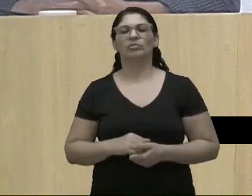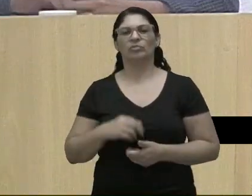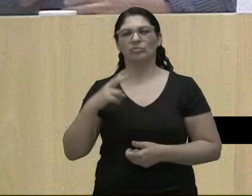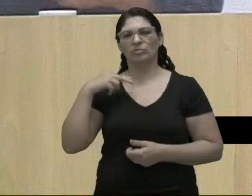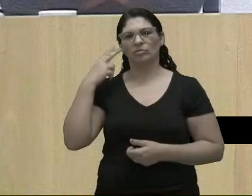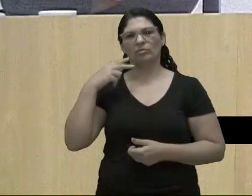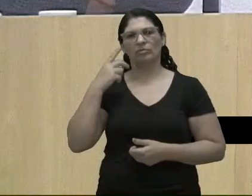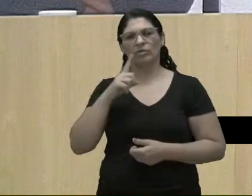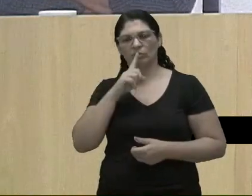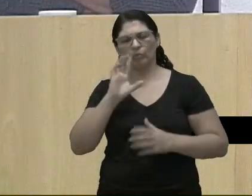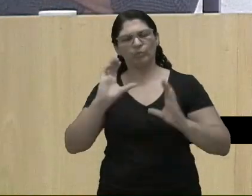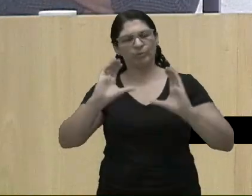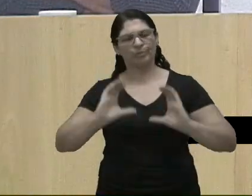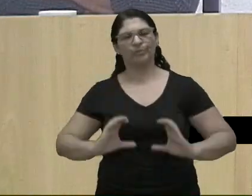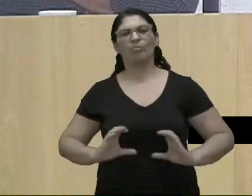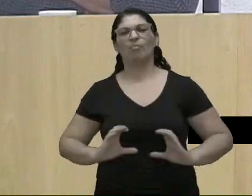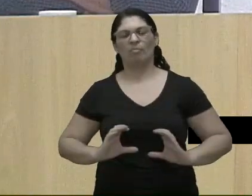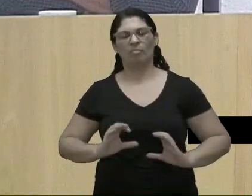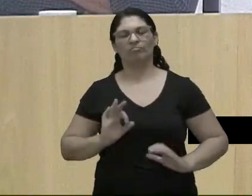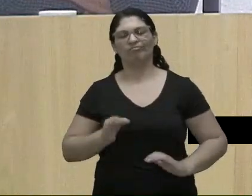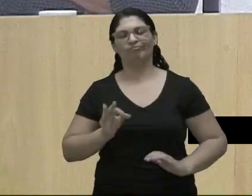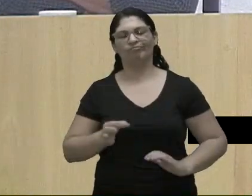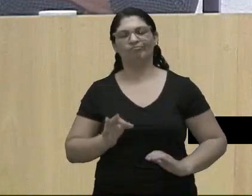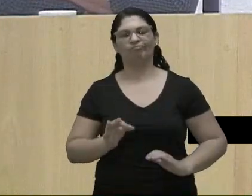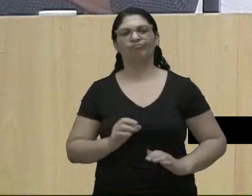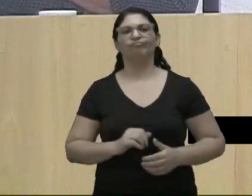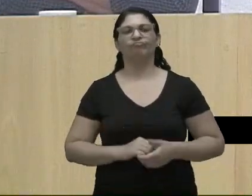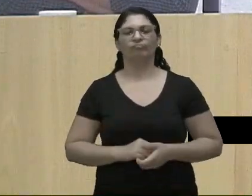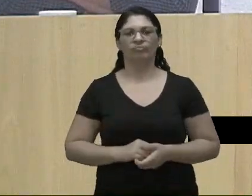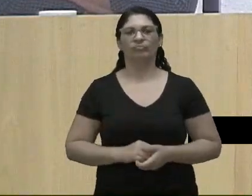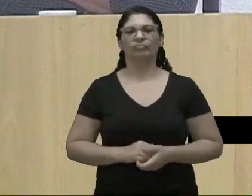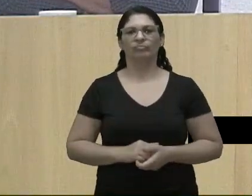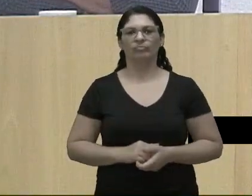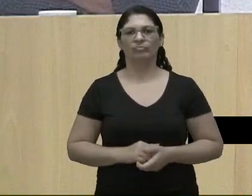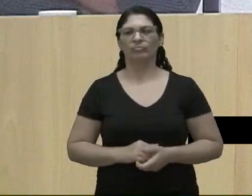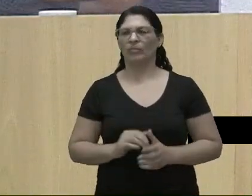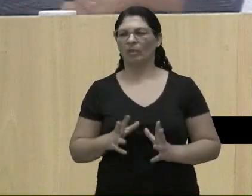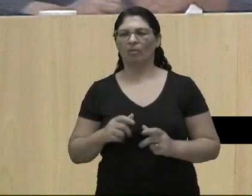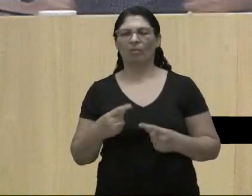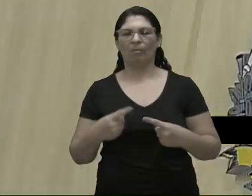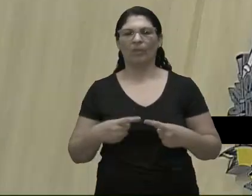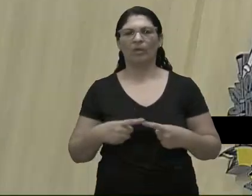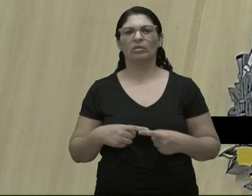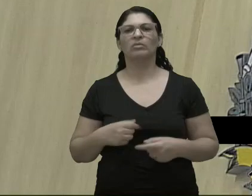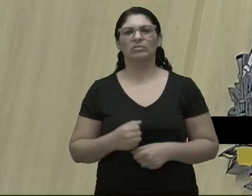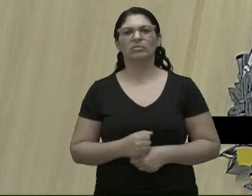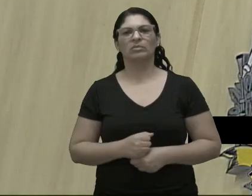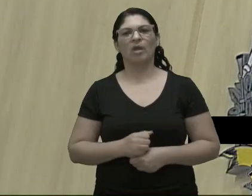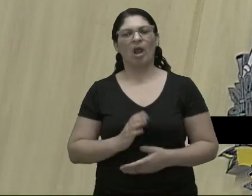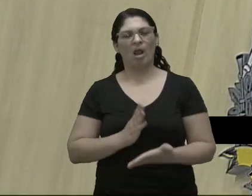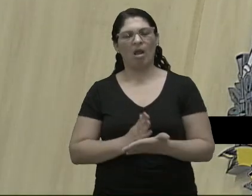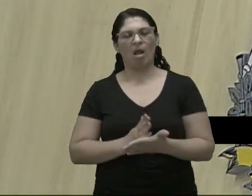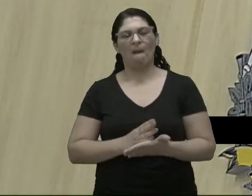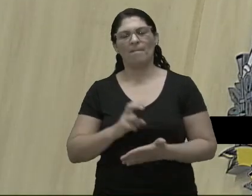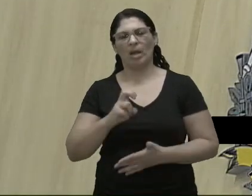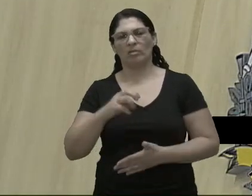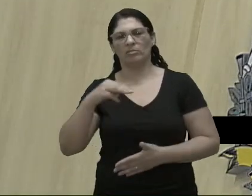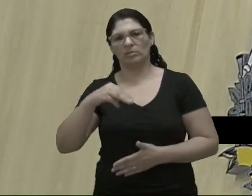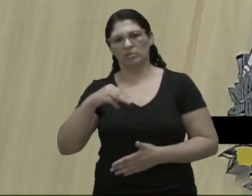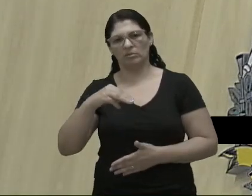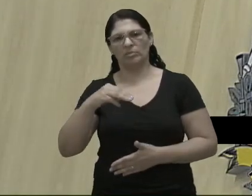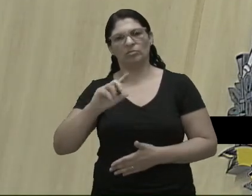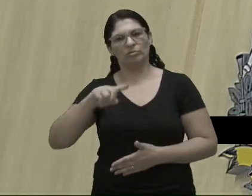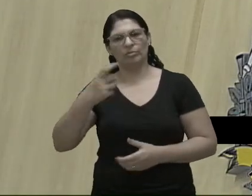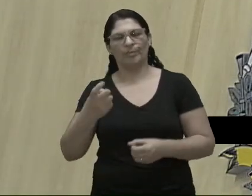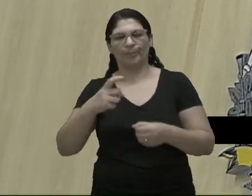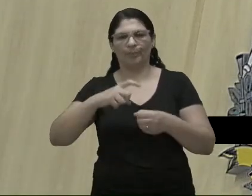concordarem... Concorda, Serginho? Concorda, vereador Diego? É. 2 minutos, suspendo a sessão por 5 minutos e a gente retorna aqui aos trabalhos.